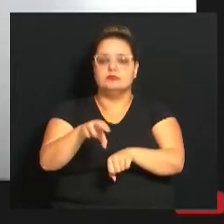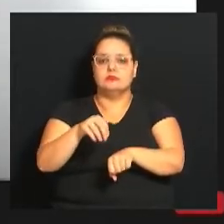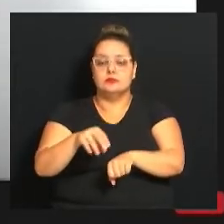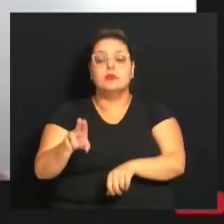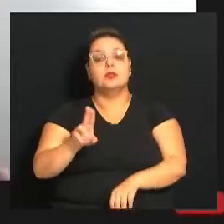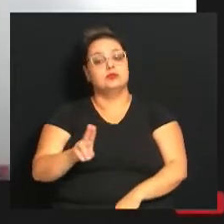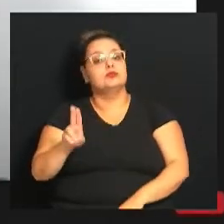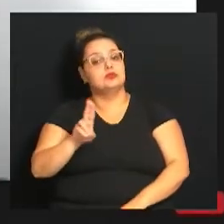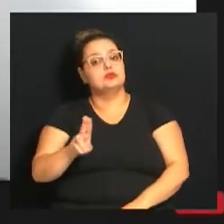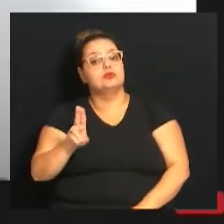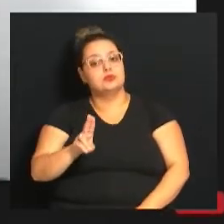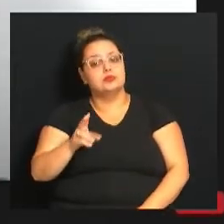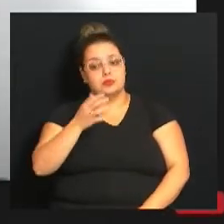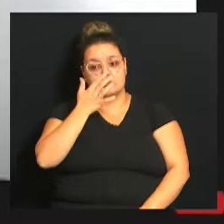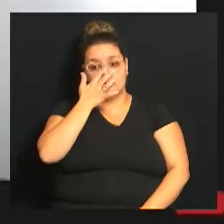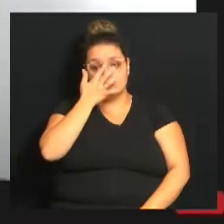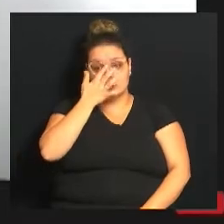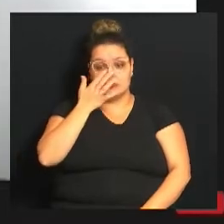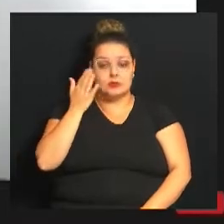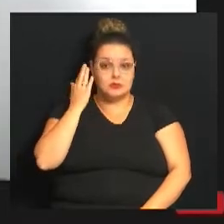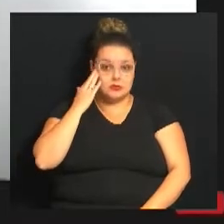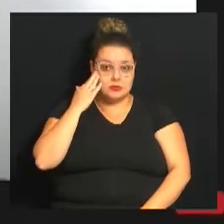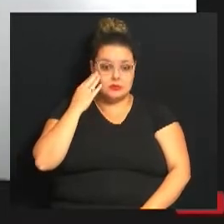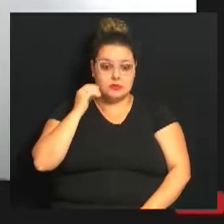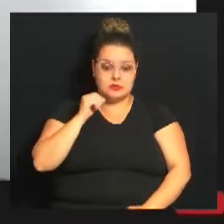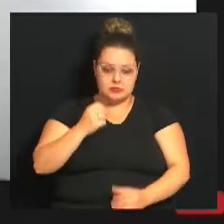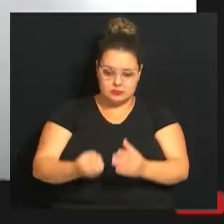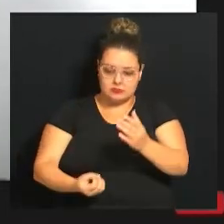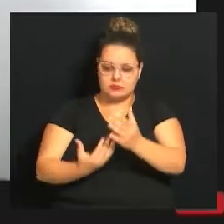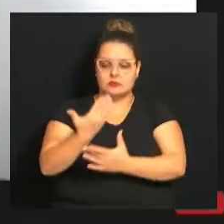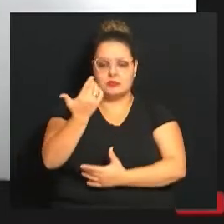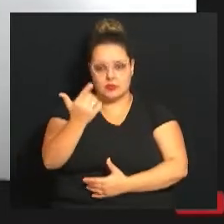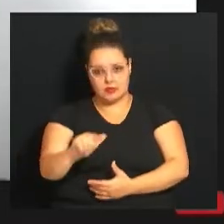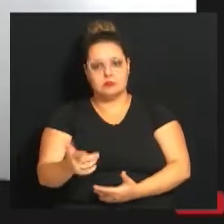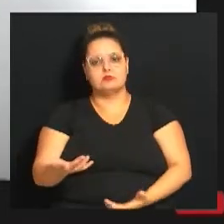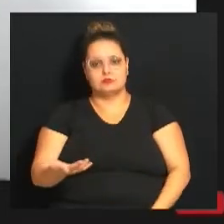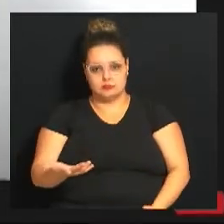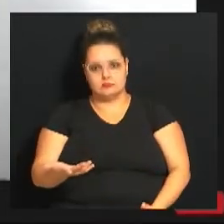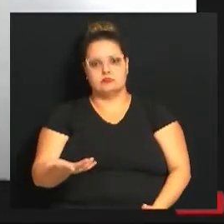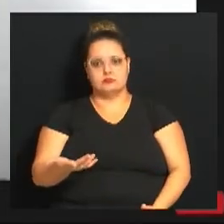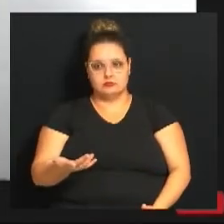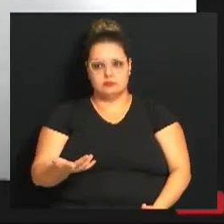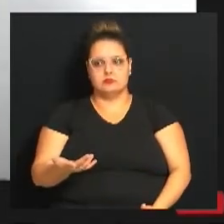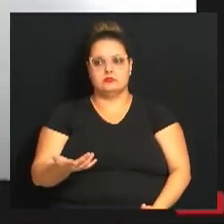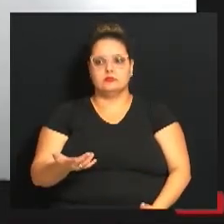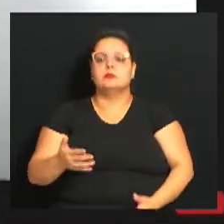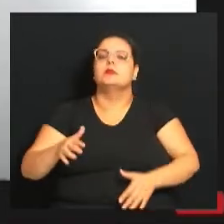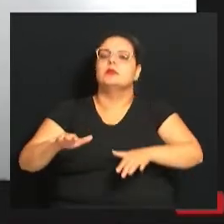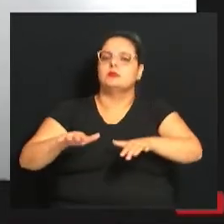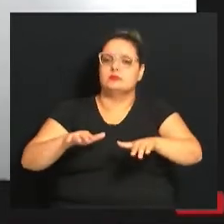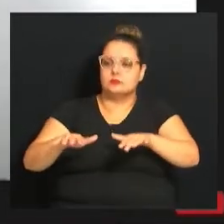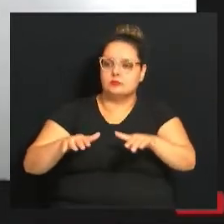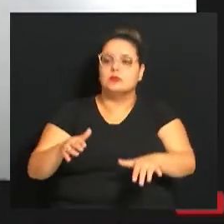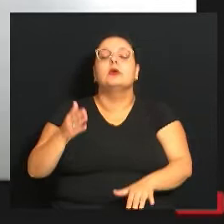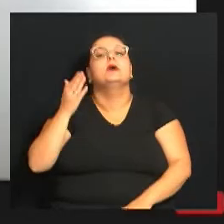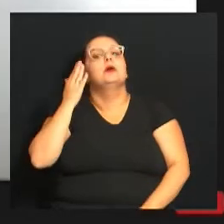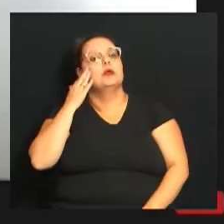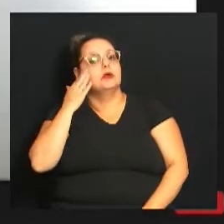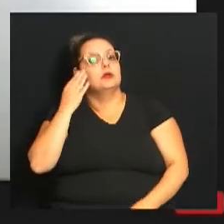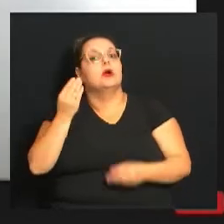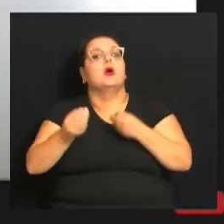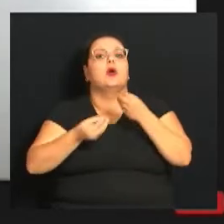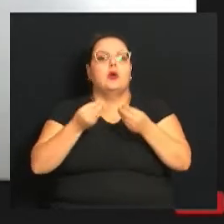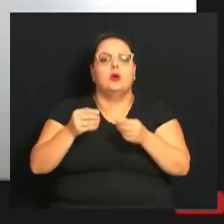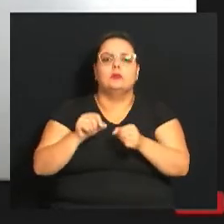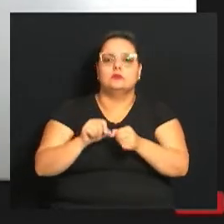vai ter que saber se reinventar. Acho que algumas TVs aqui já estão se mexendo para isso, já estão entendendo como fazer isso, então